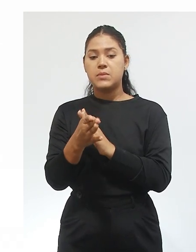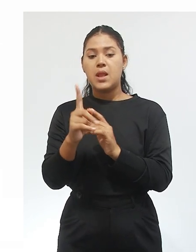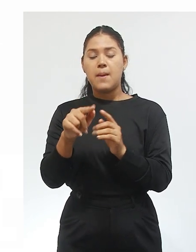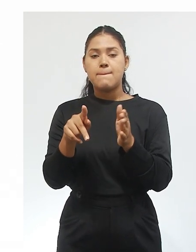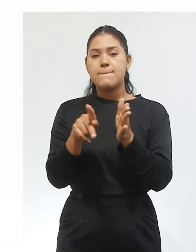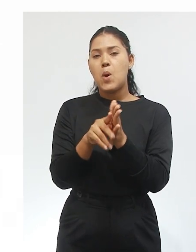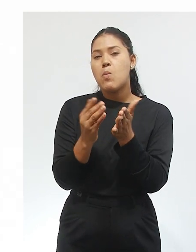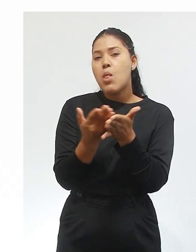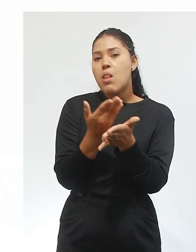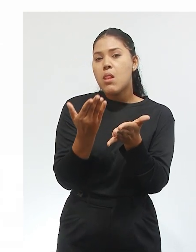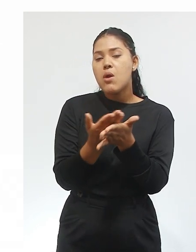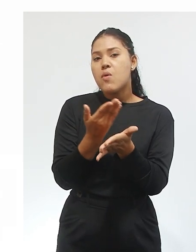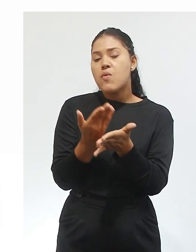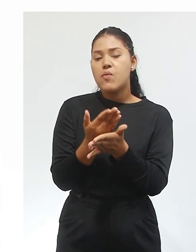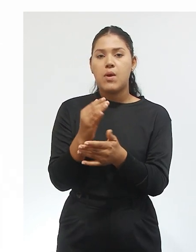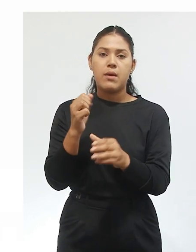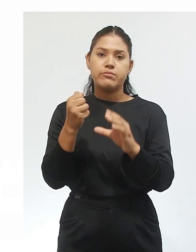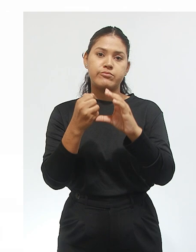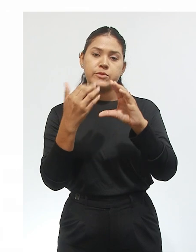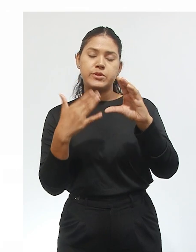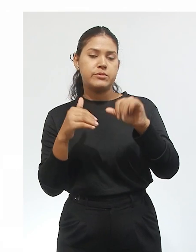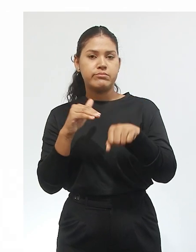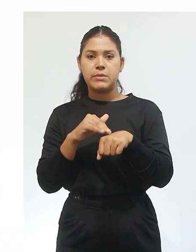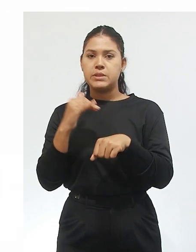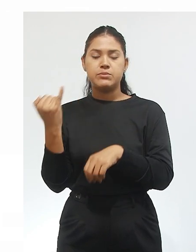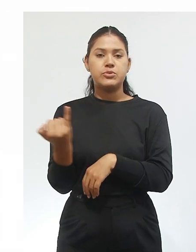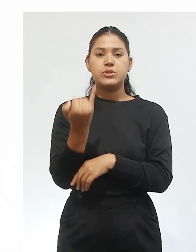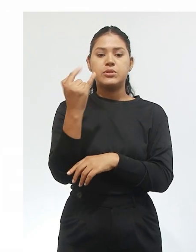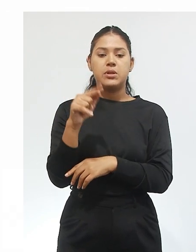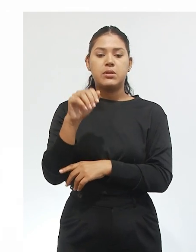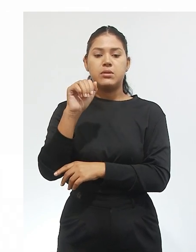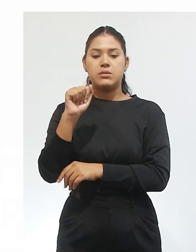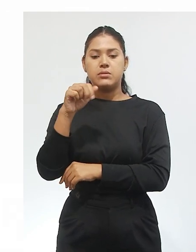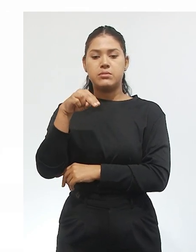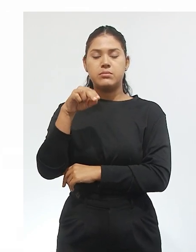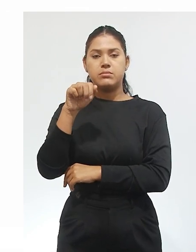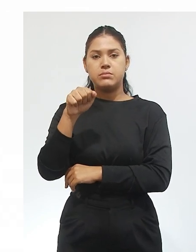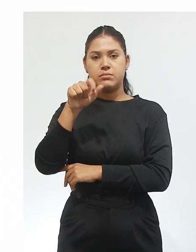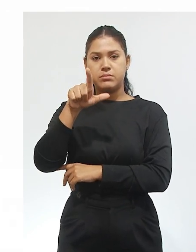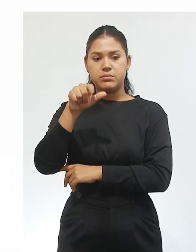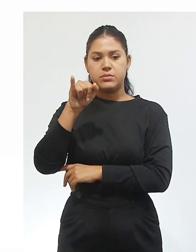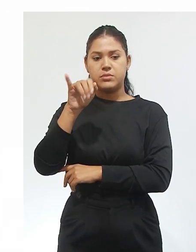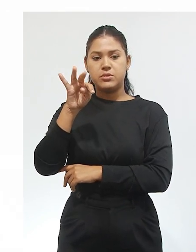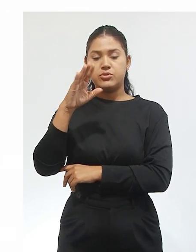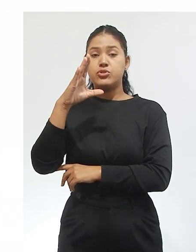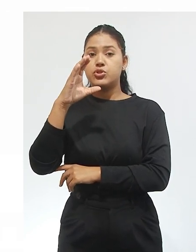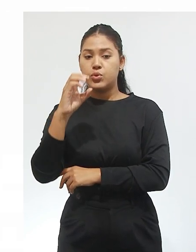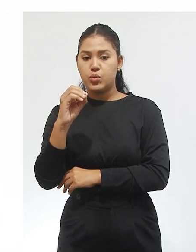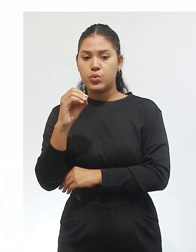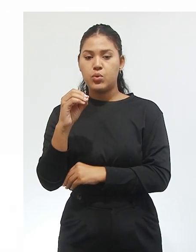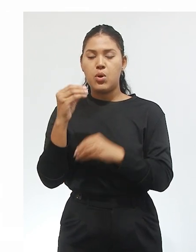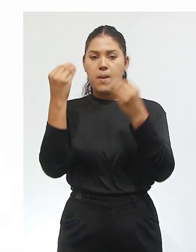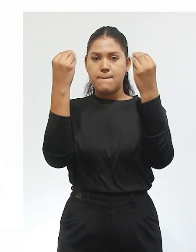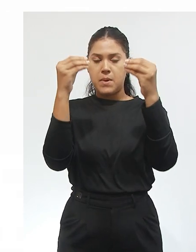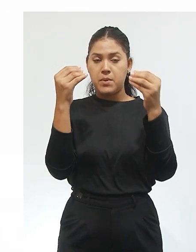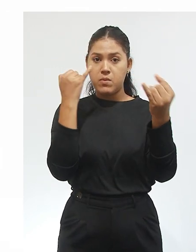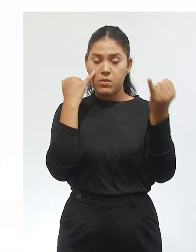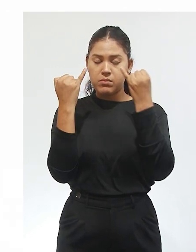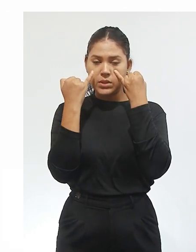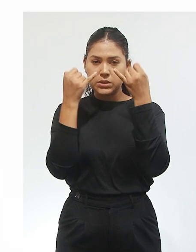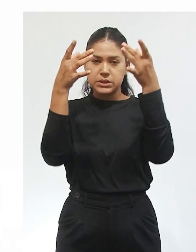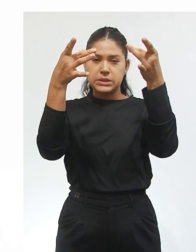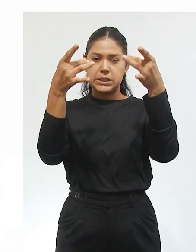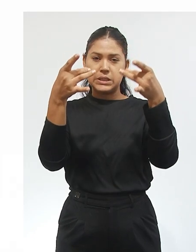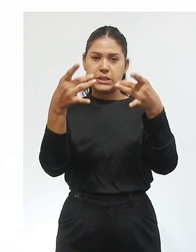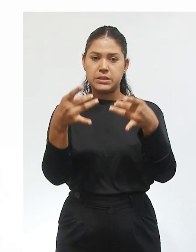como, uma das características é que ele é analítico, porque ele mostra os lançamentos de forma detalhada